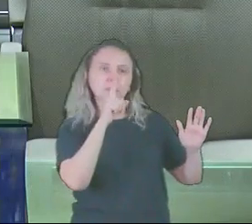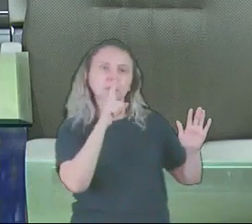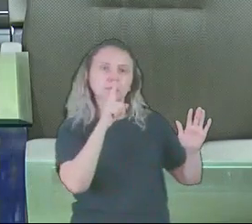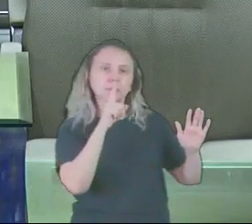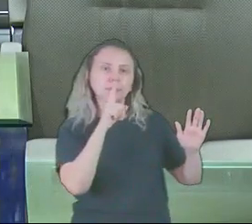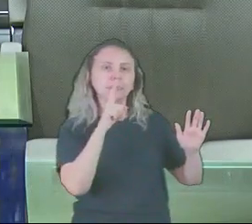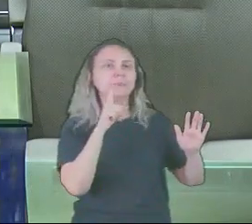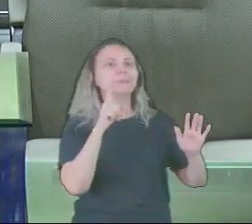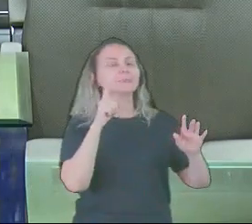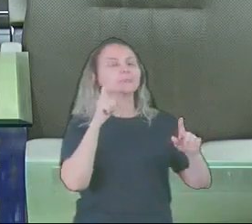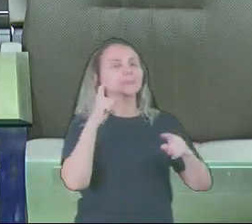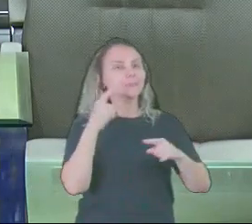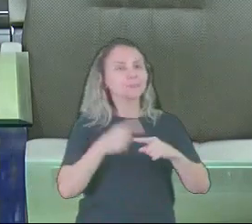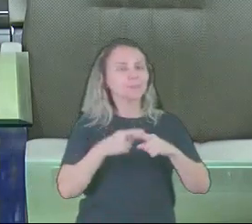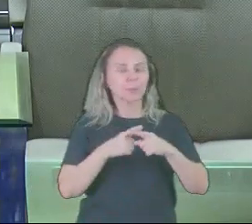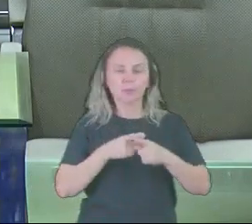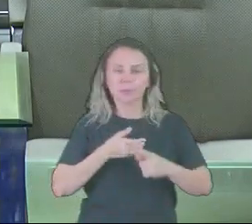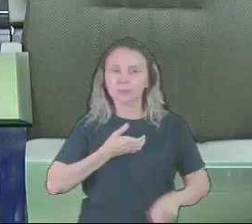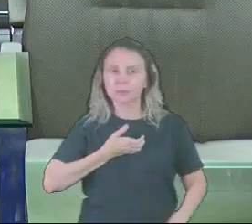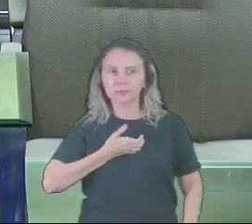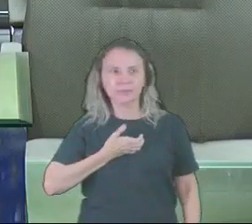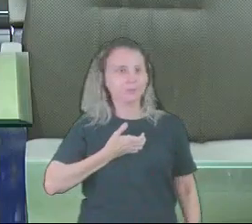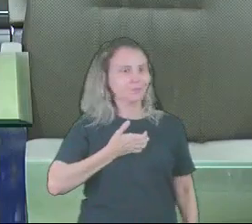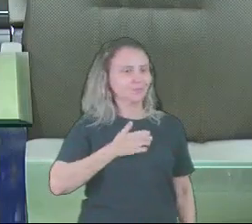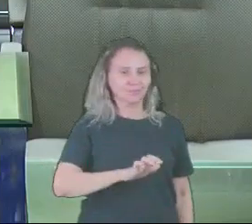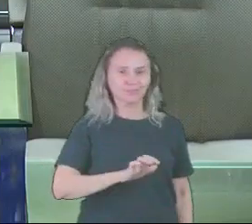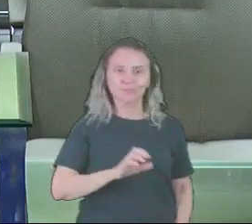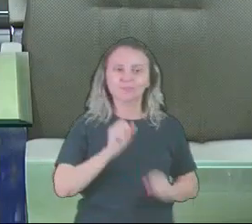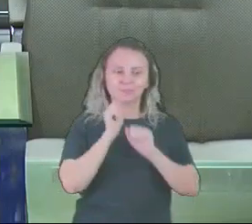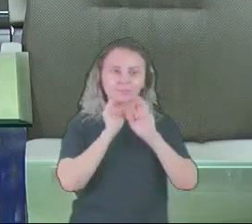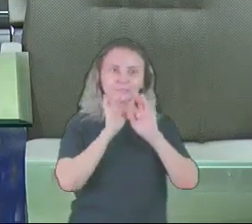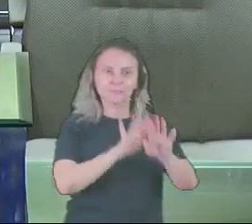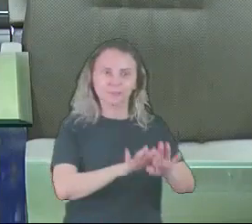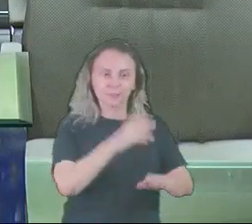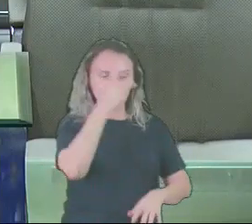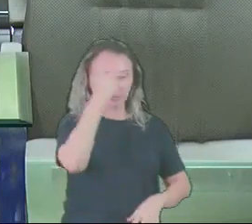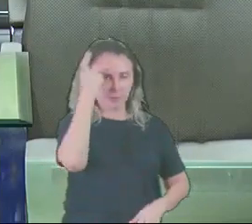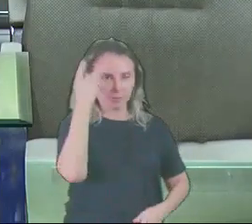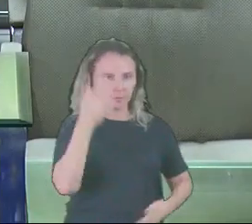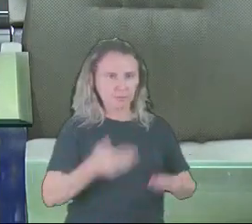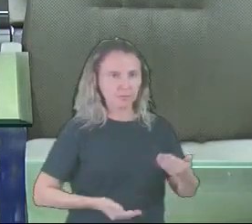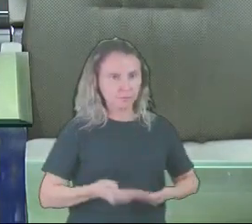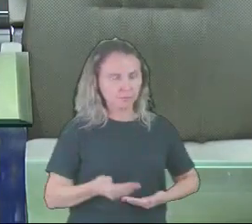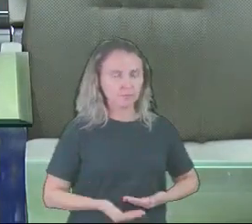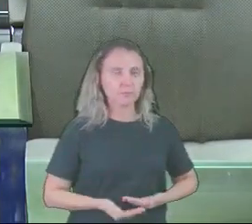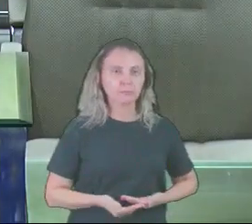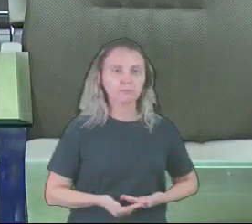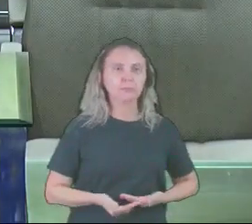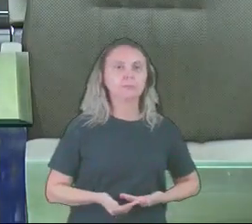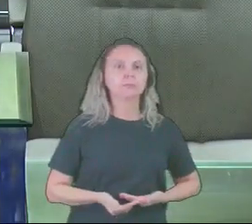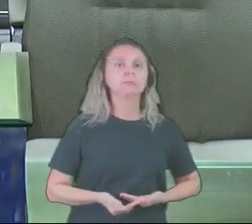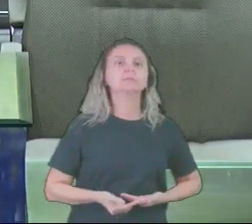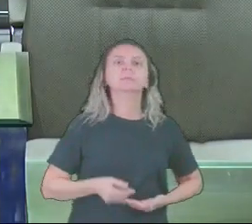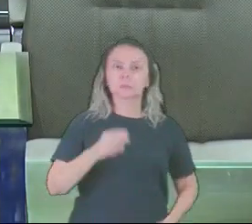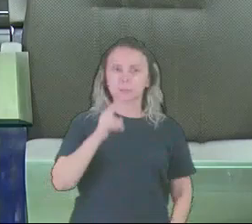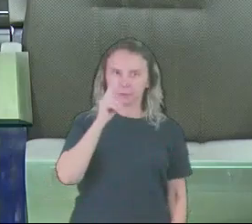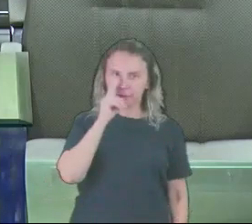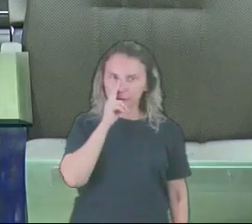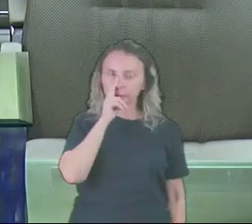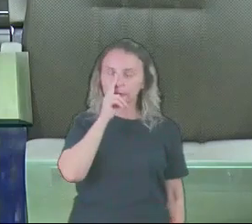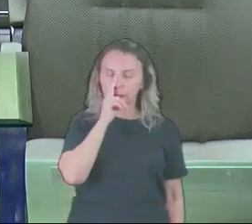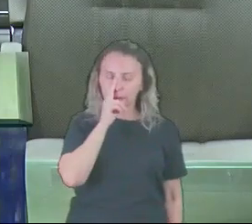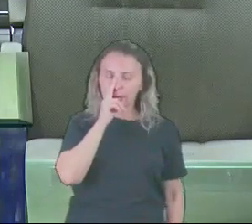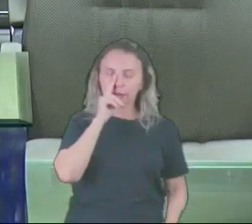empregados Deus falta licitar a ver isso aí não somente está errado com os cristãos mas também tá errado